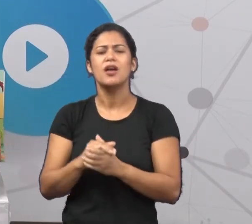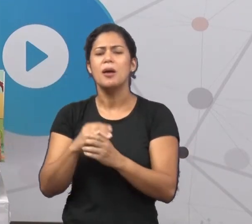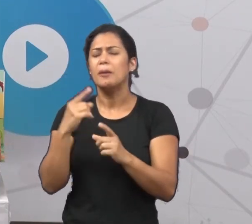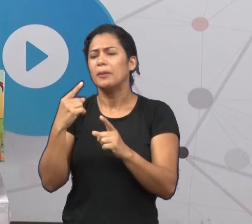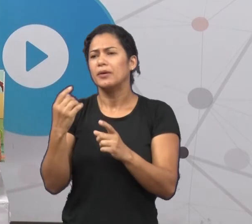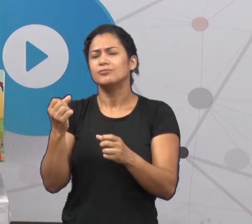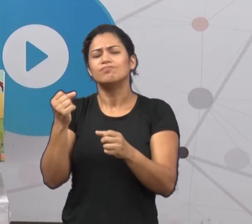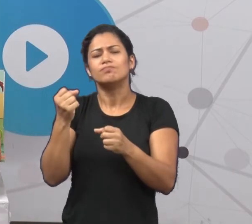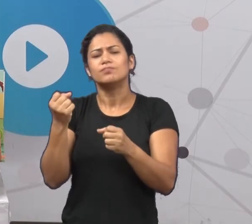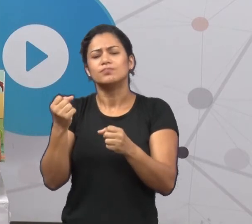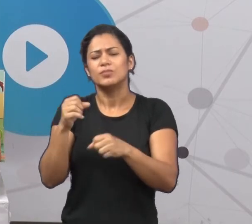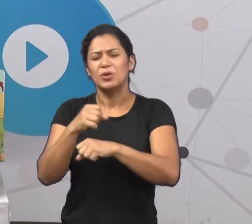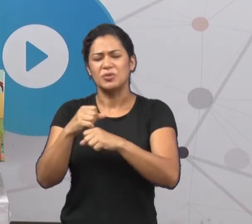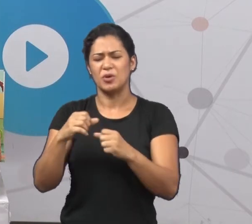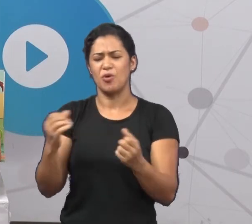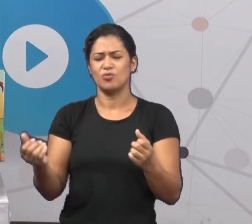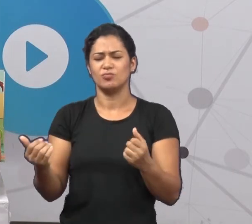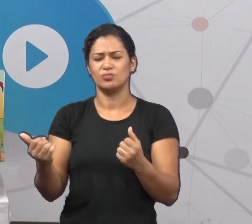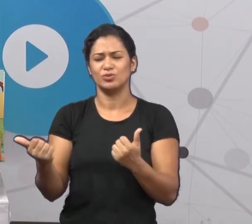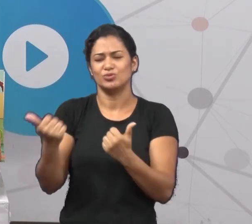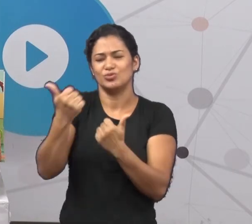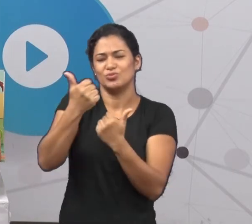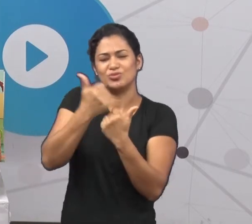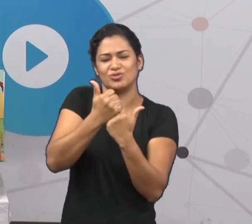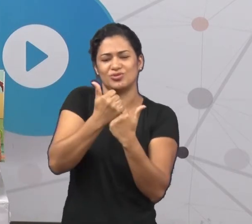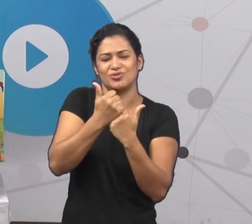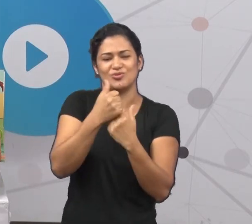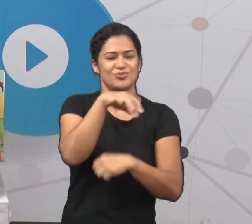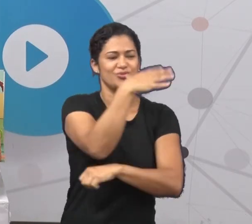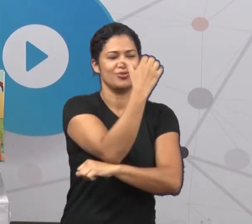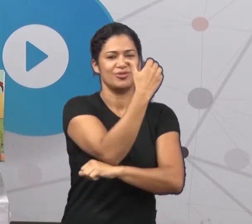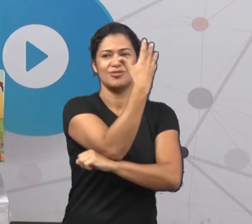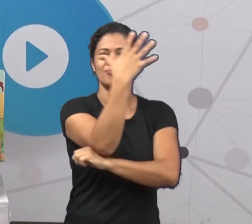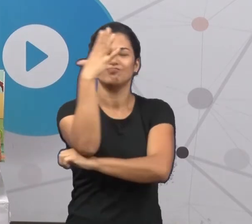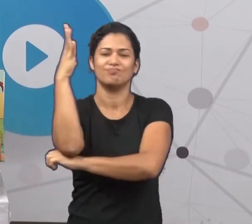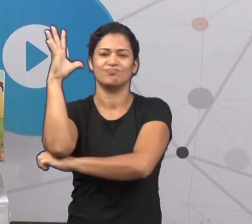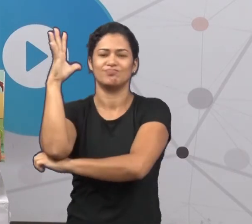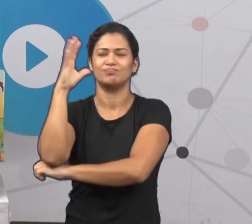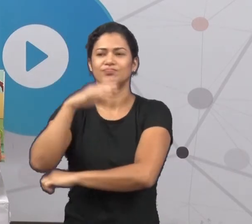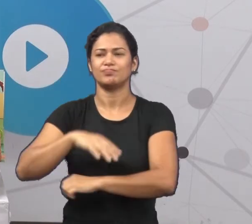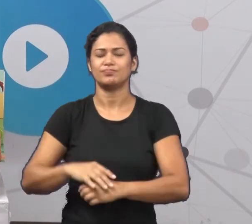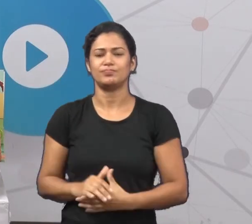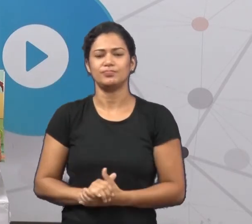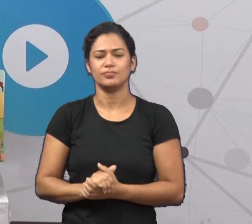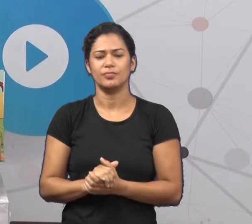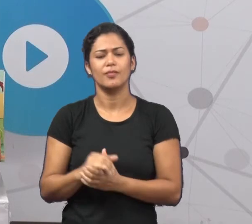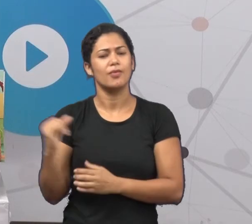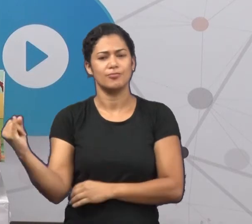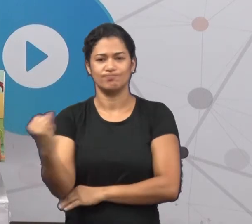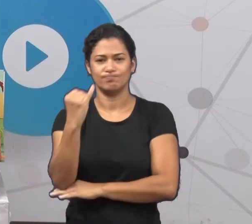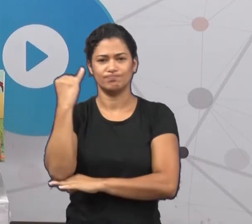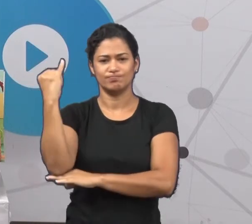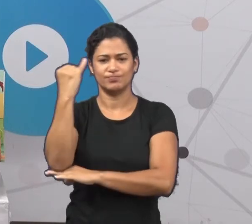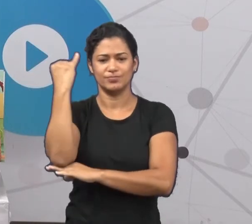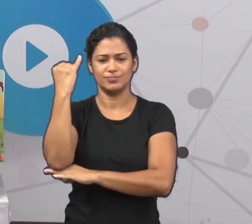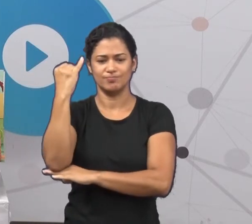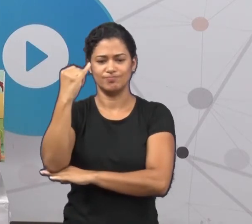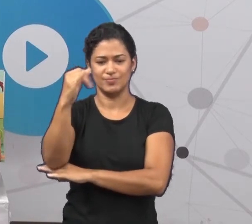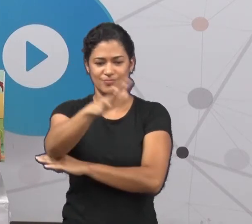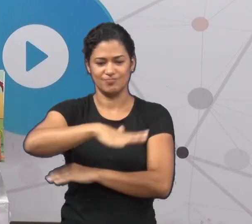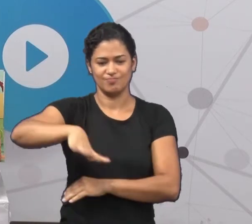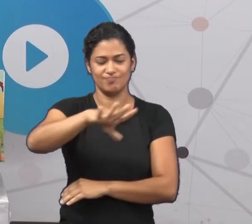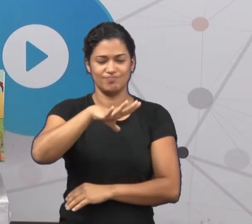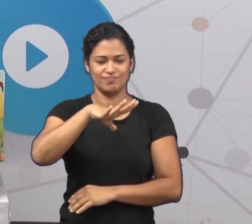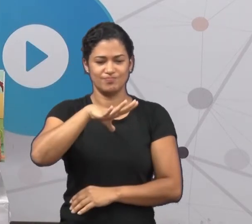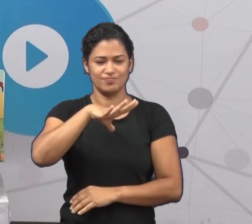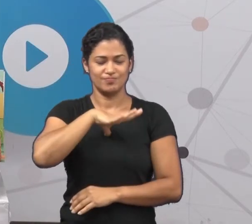construções tomassem todo o lugar da natureza, certo? Uma coisa é importante. Na zona urbana